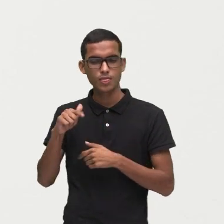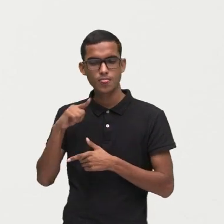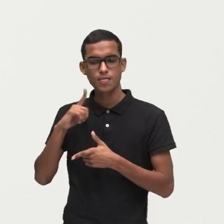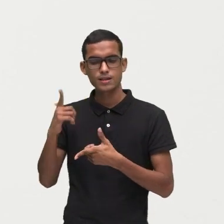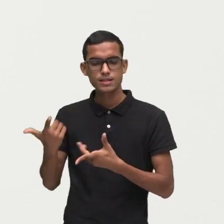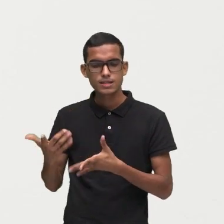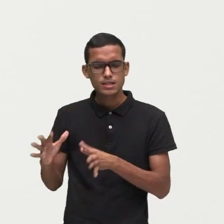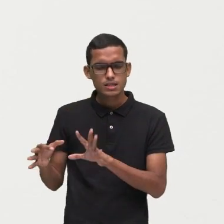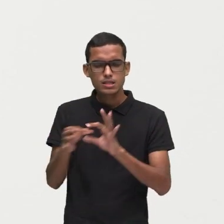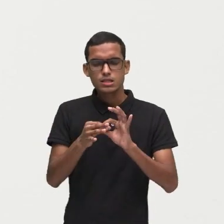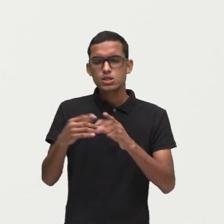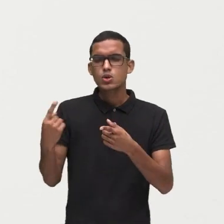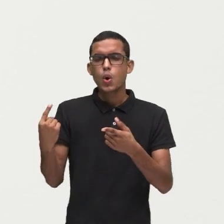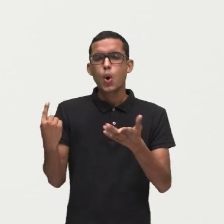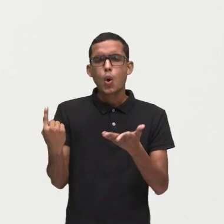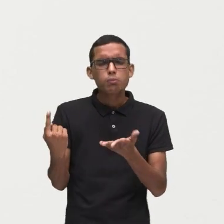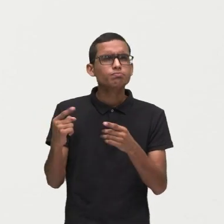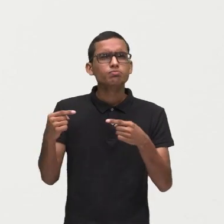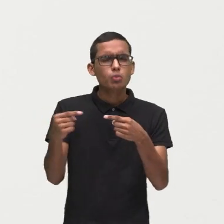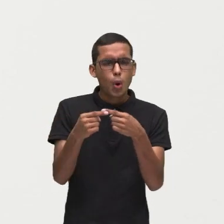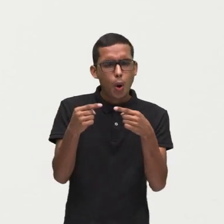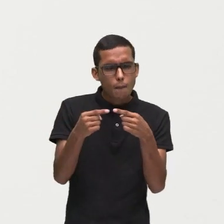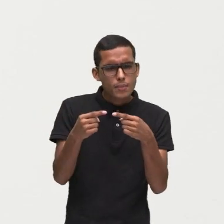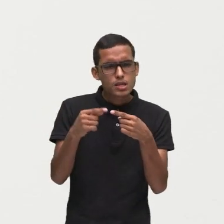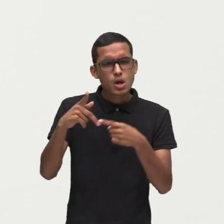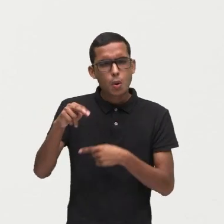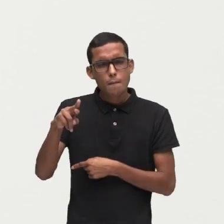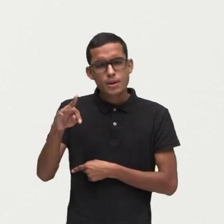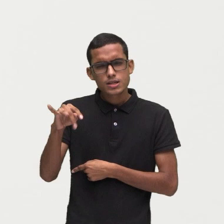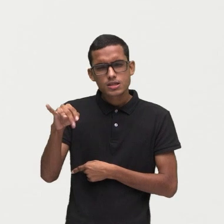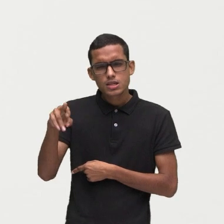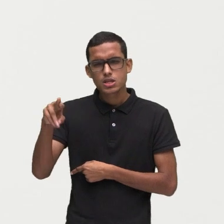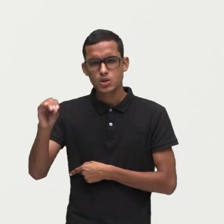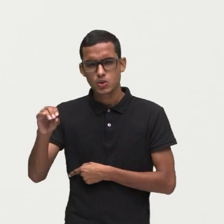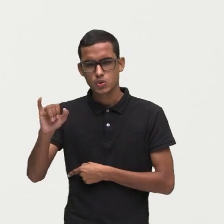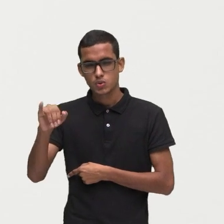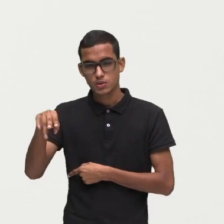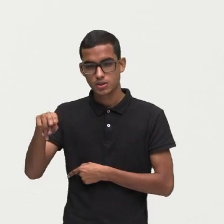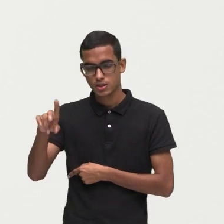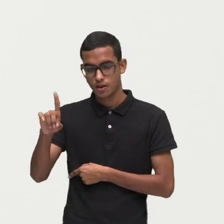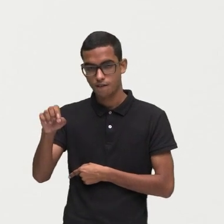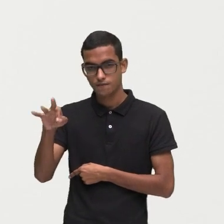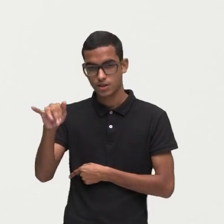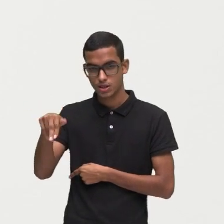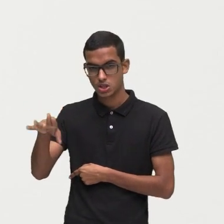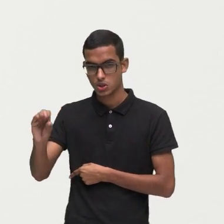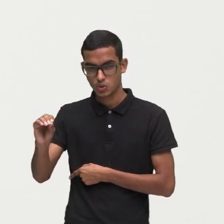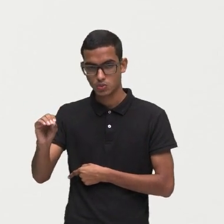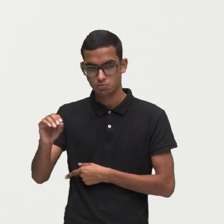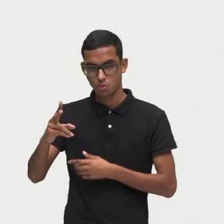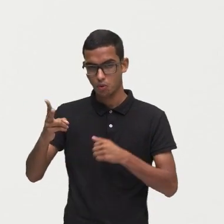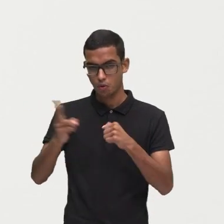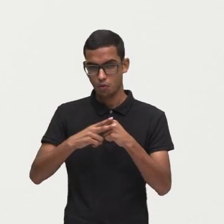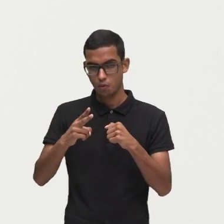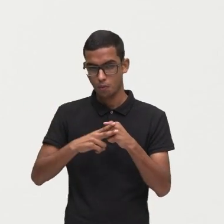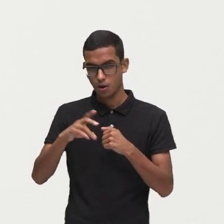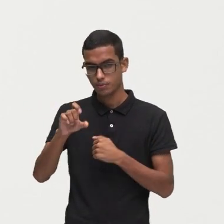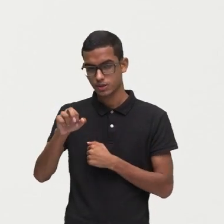pretérito indefinido? Será que é o verbo escribirán?